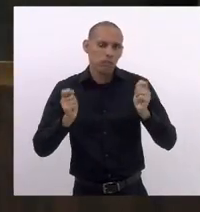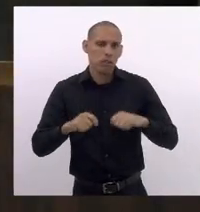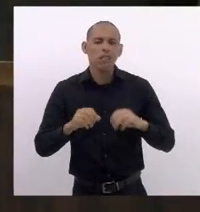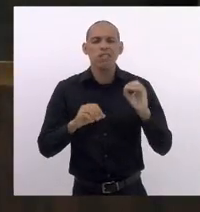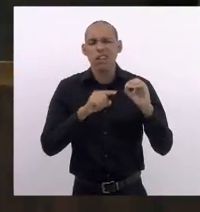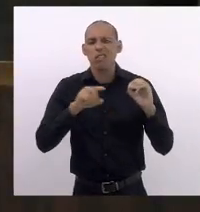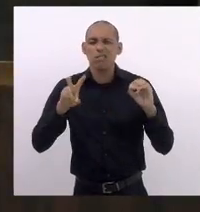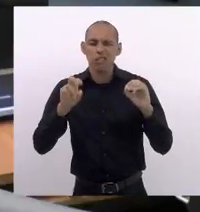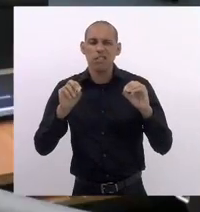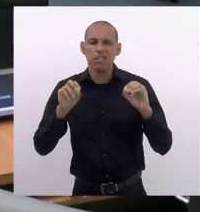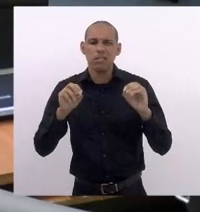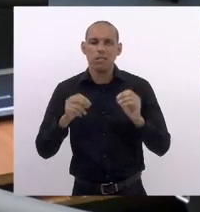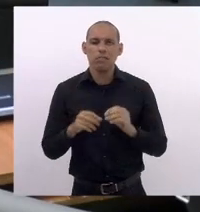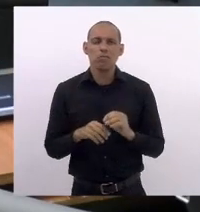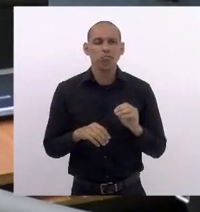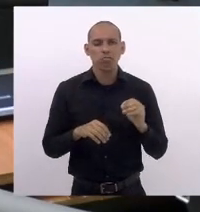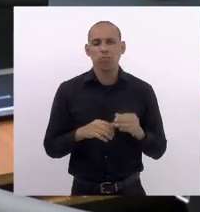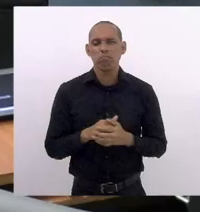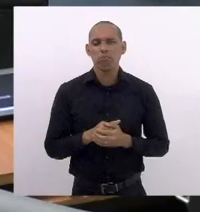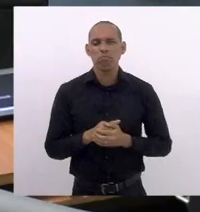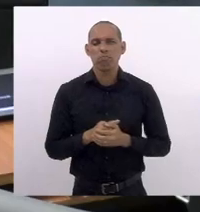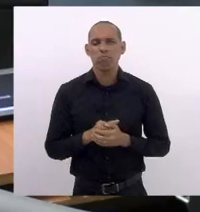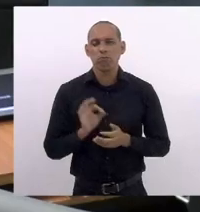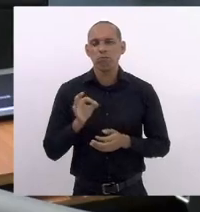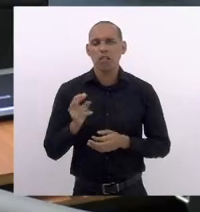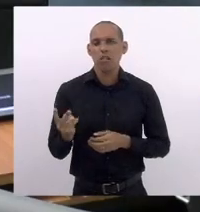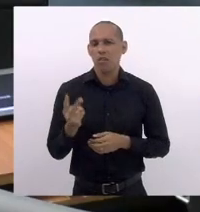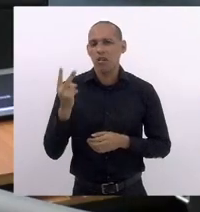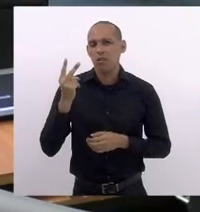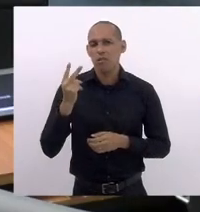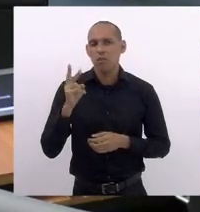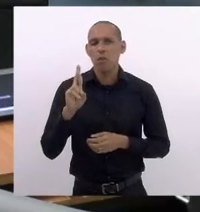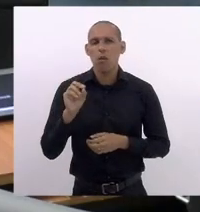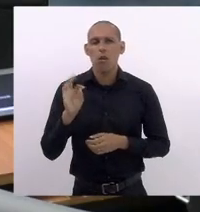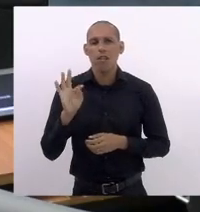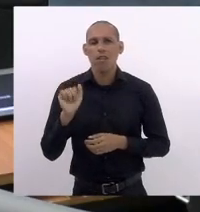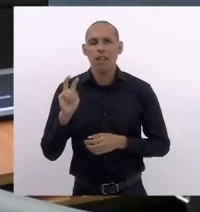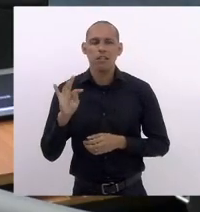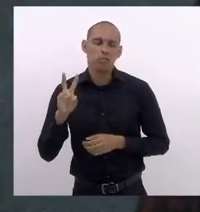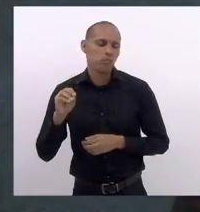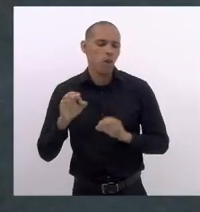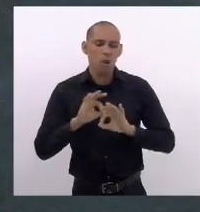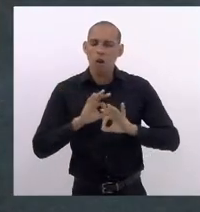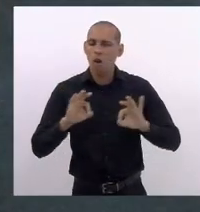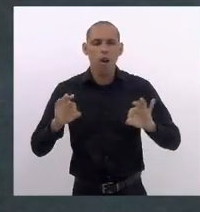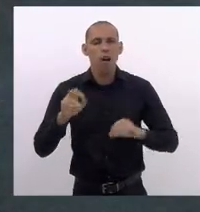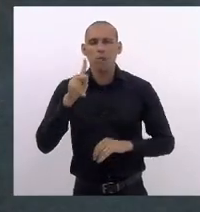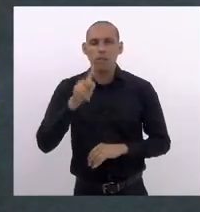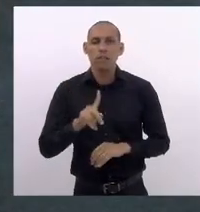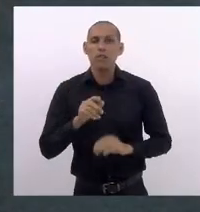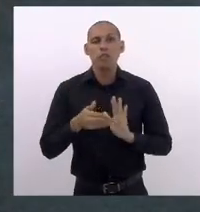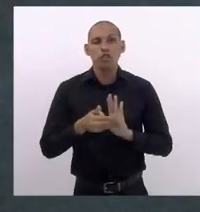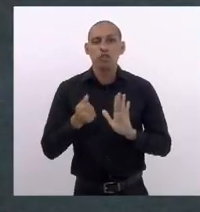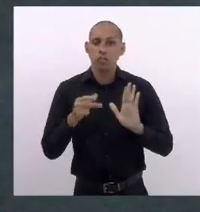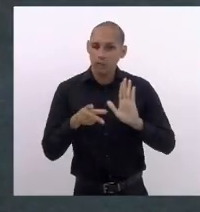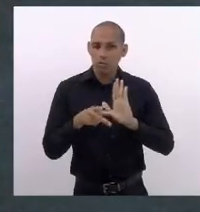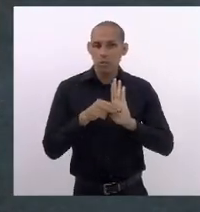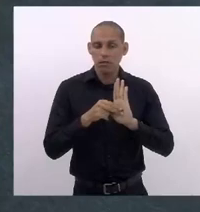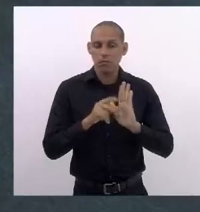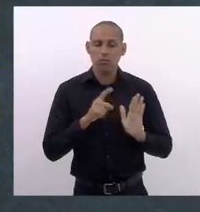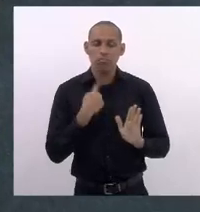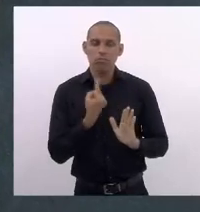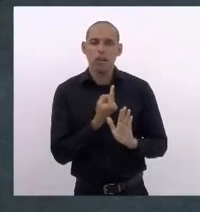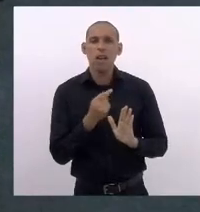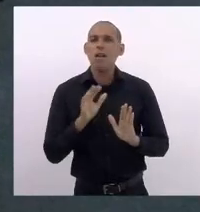0,50. É 0, o valor está no outro artigo. Então, ótimo, senhor presidente. A gente retira a emenda,